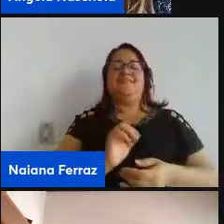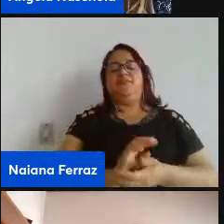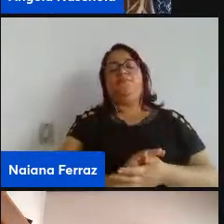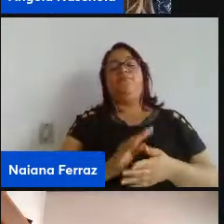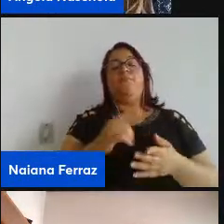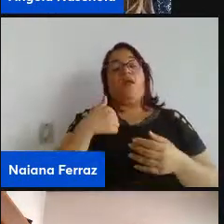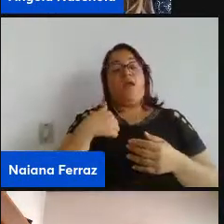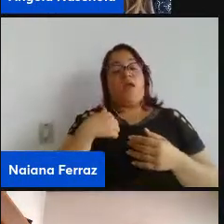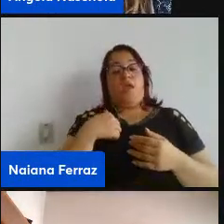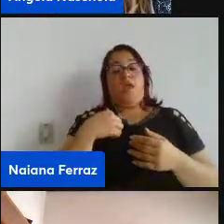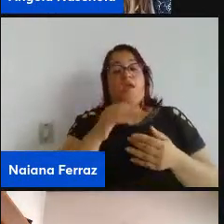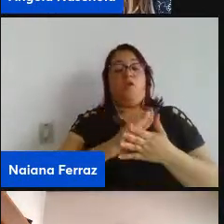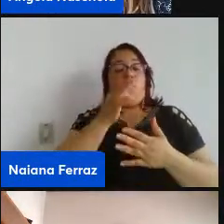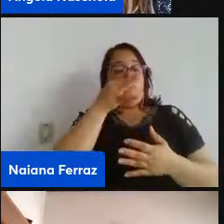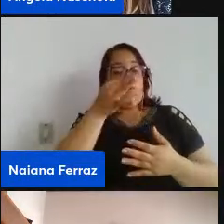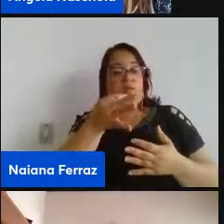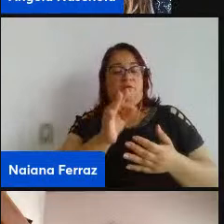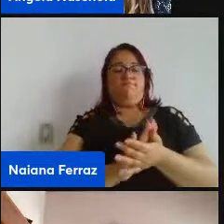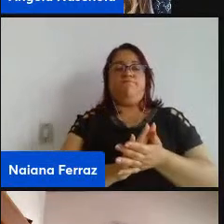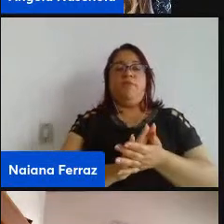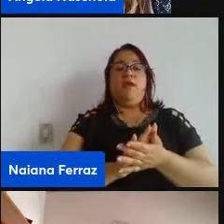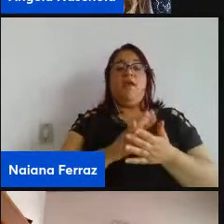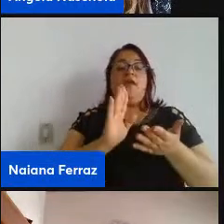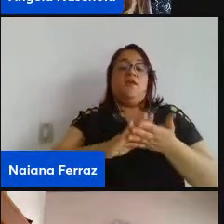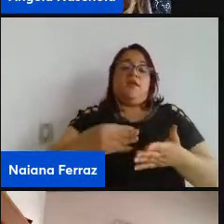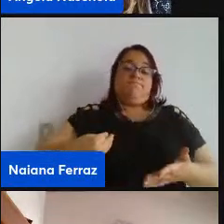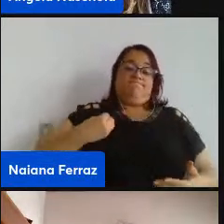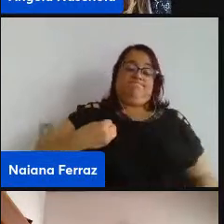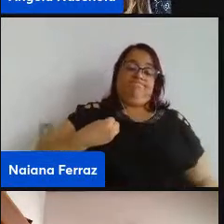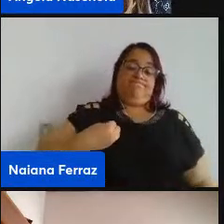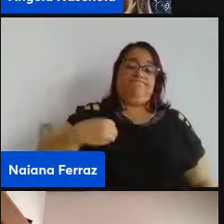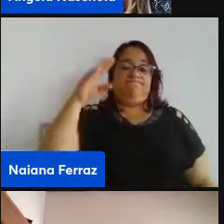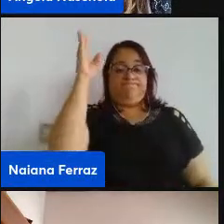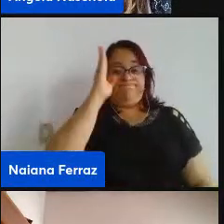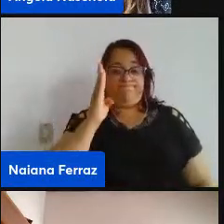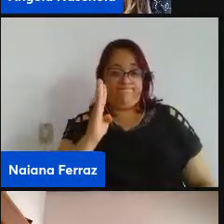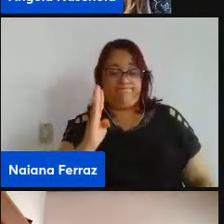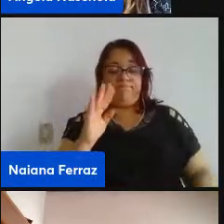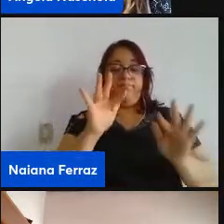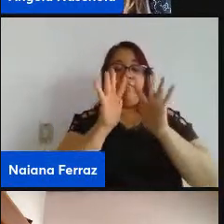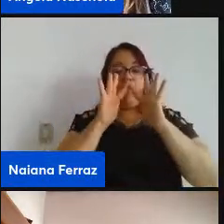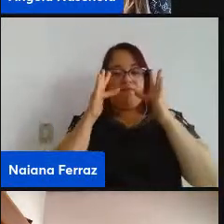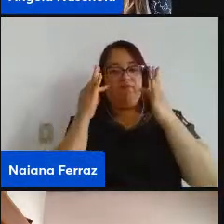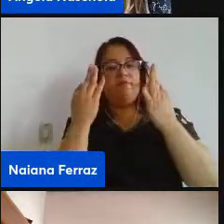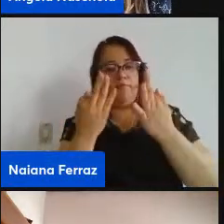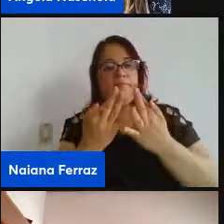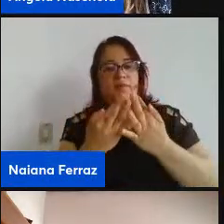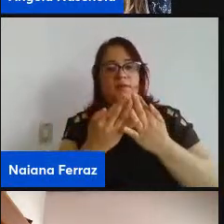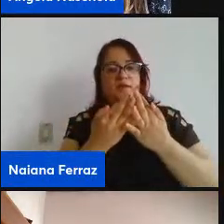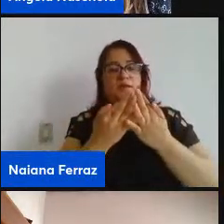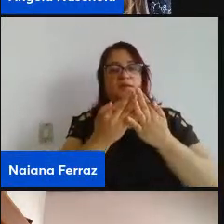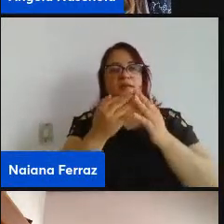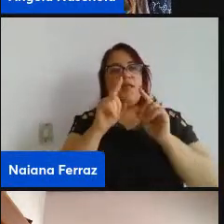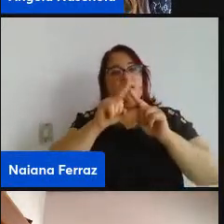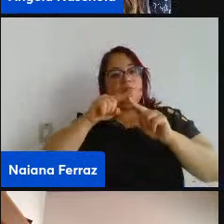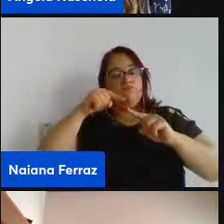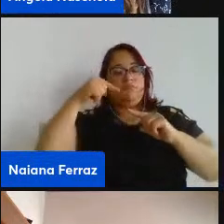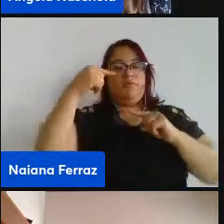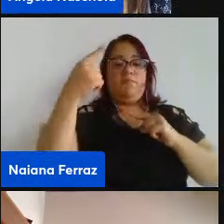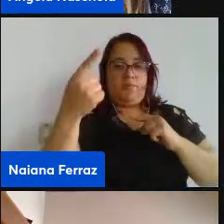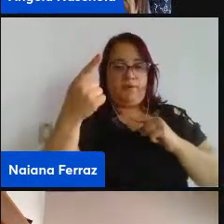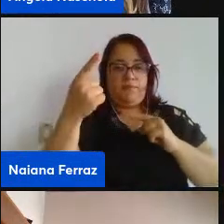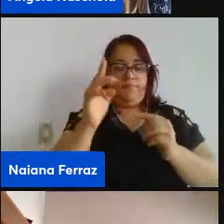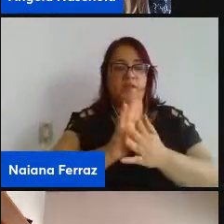na realidade brasileira, a questão das famílias vem depois. Se a gente está falando